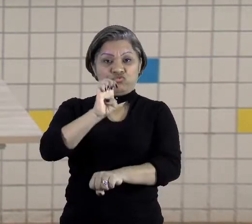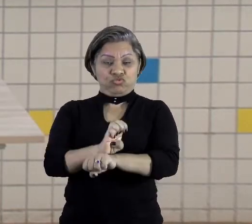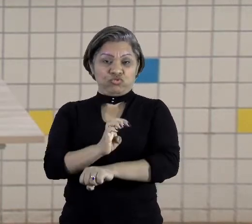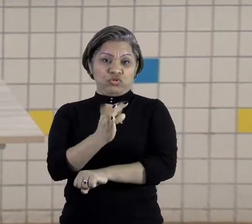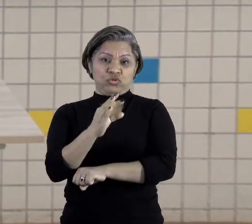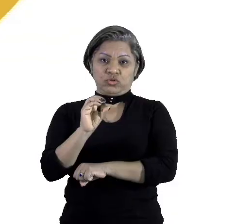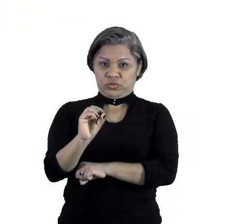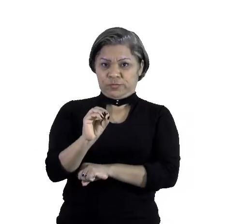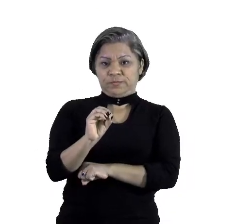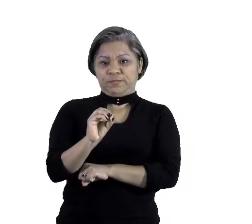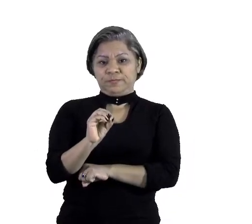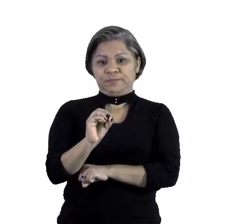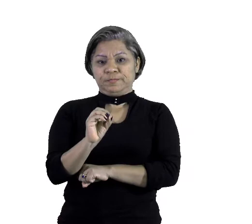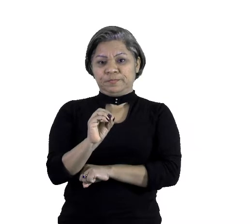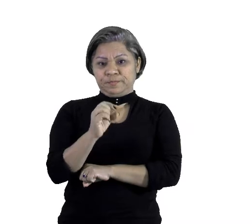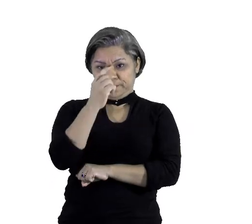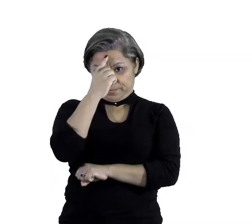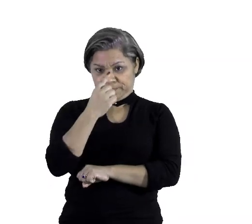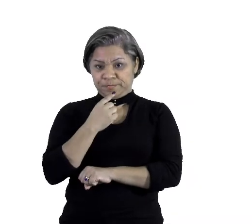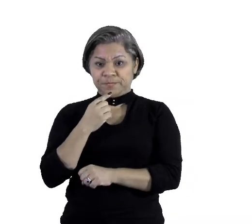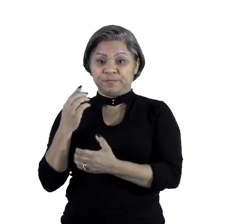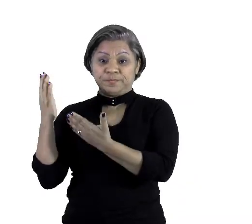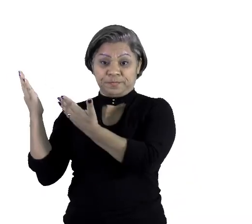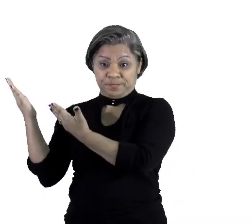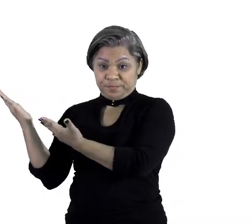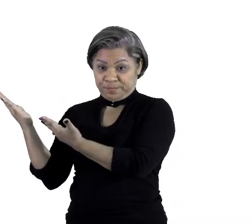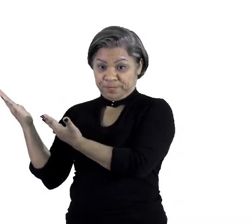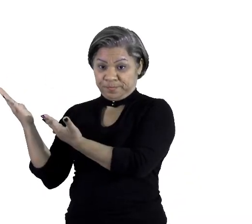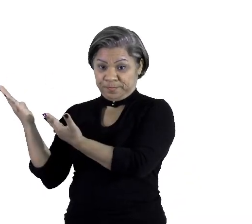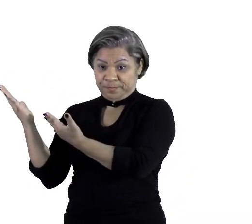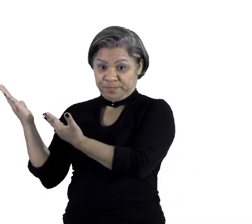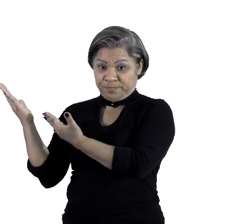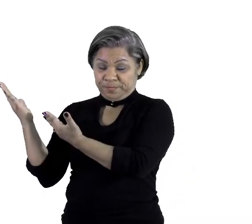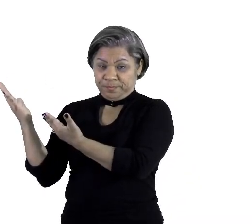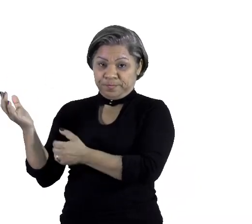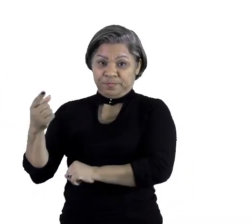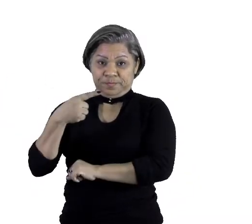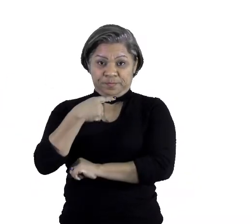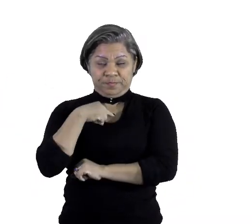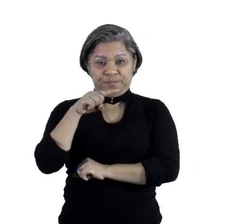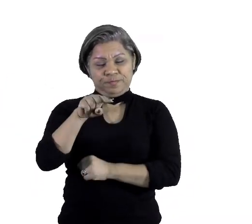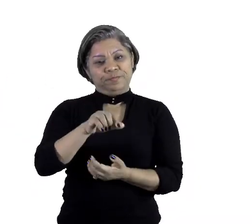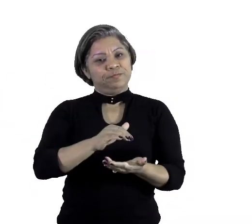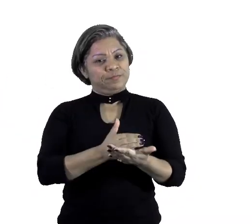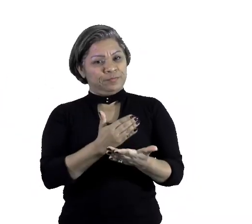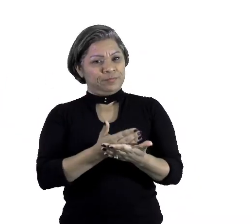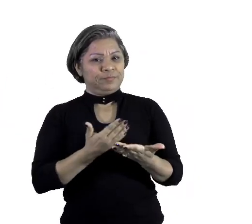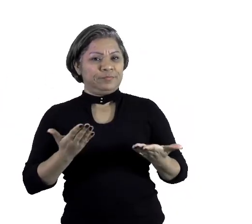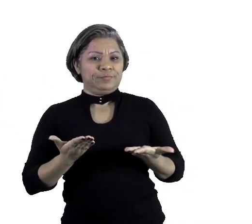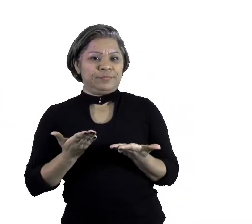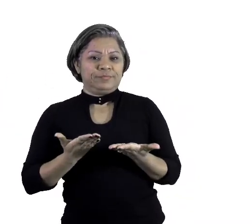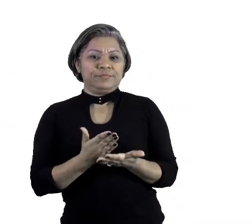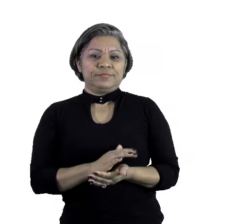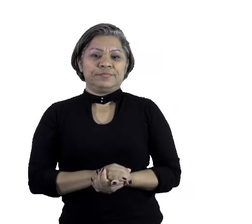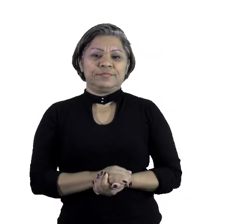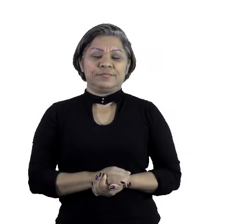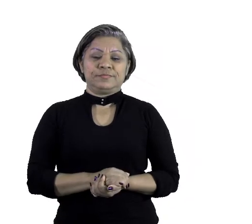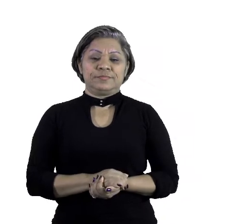tela aí. Coloca na tela esse slide. Eu, você e o caderno agora.